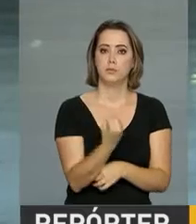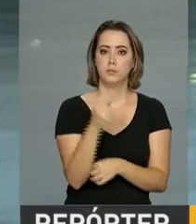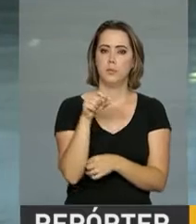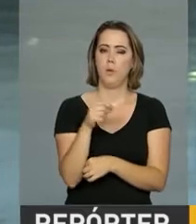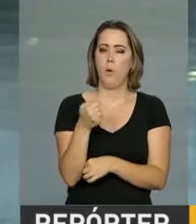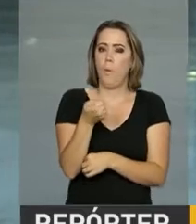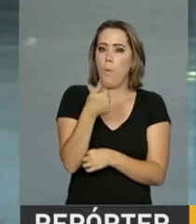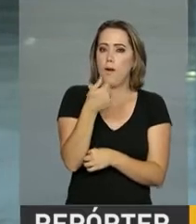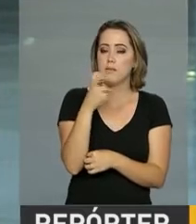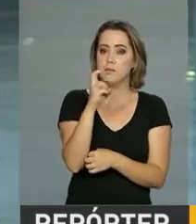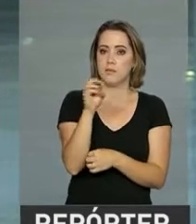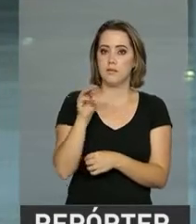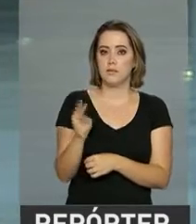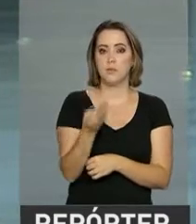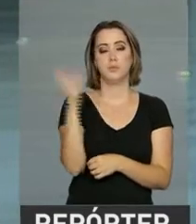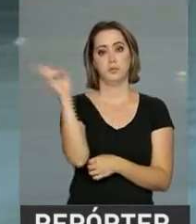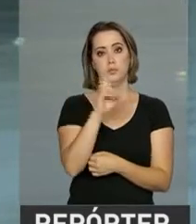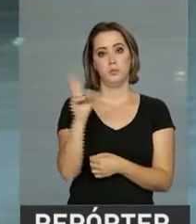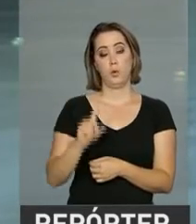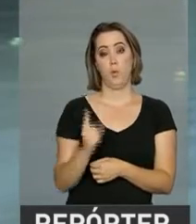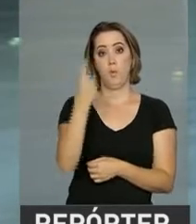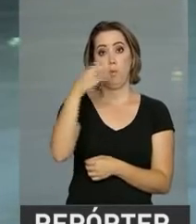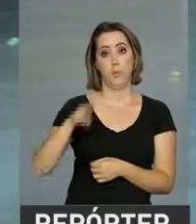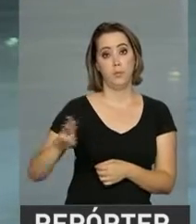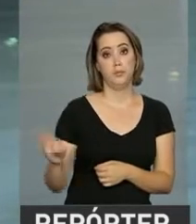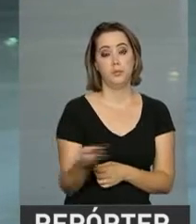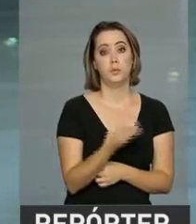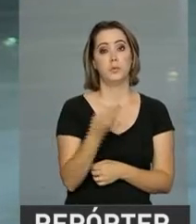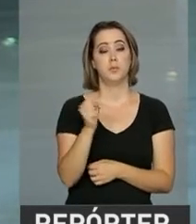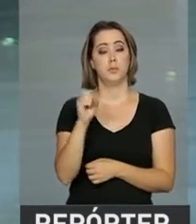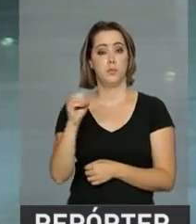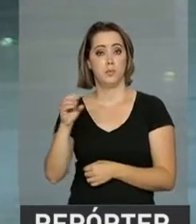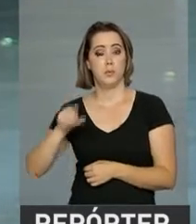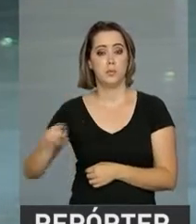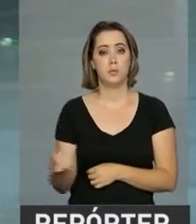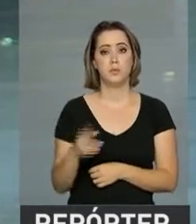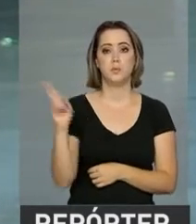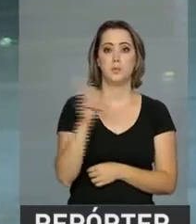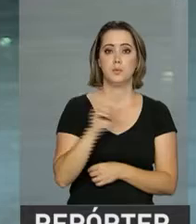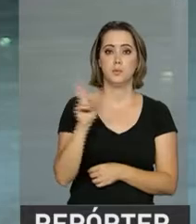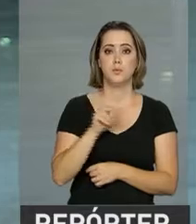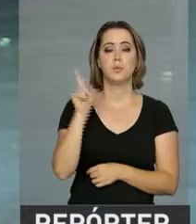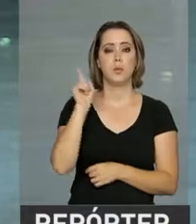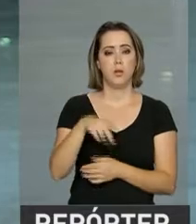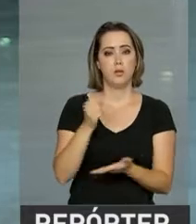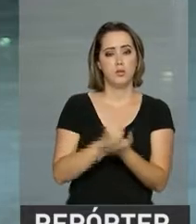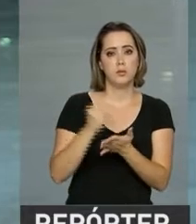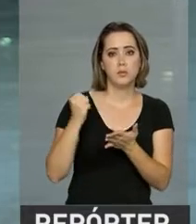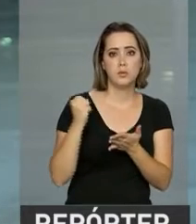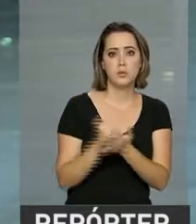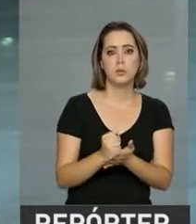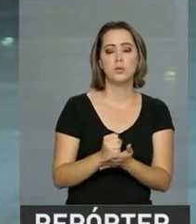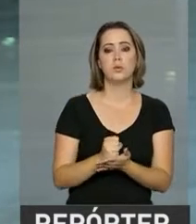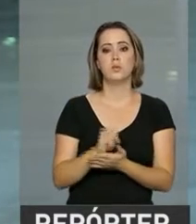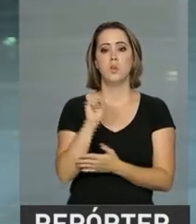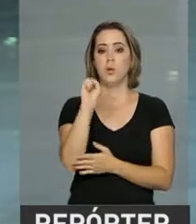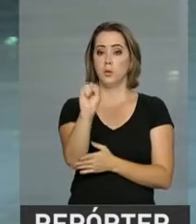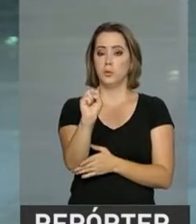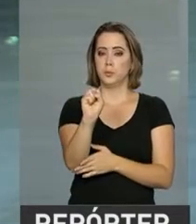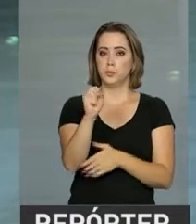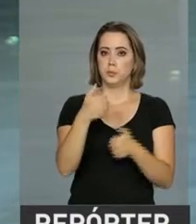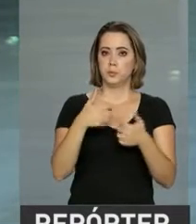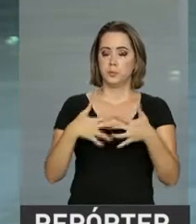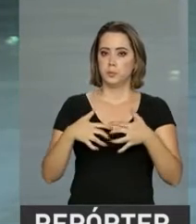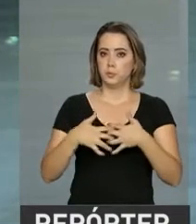quase 5 milhões de reais 1 milhão e oitocentos mil reais vão ser usados para contratar 84 carros pipa